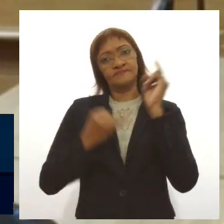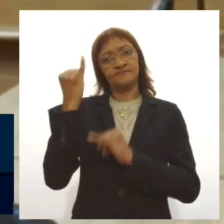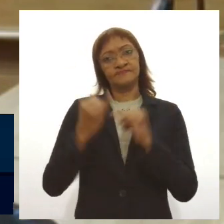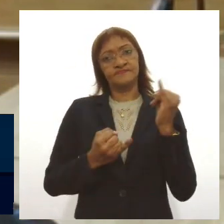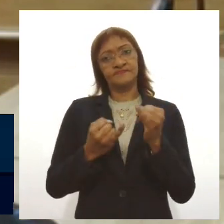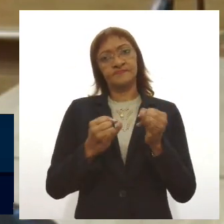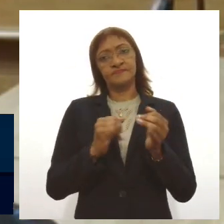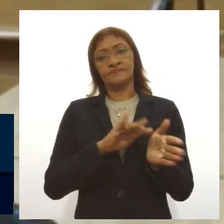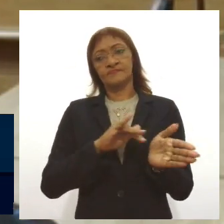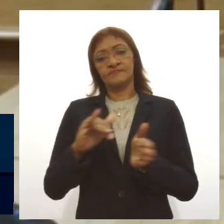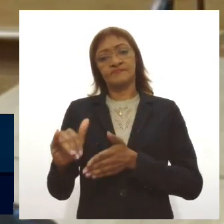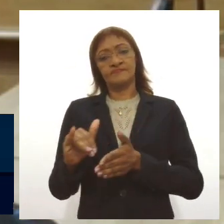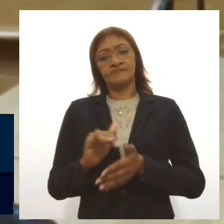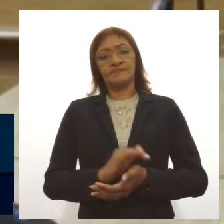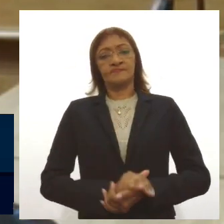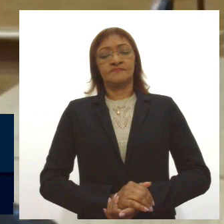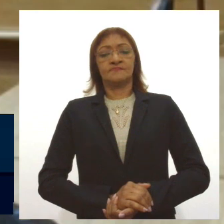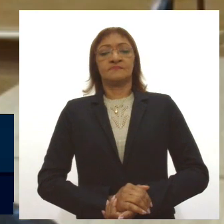passar, por favor.